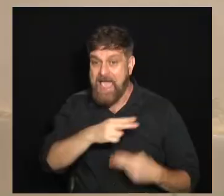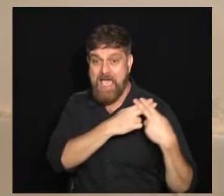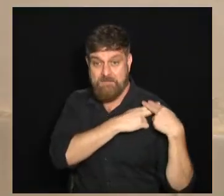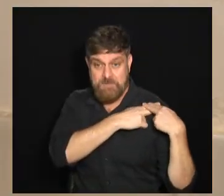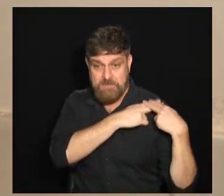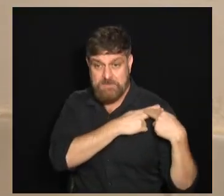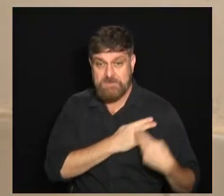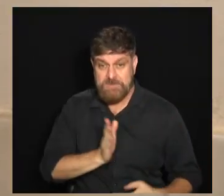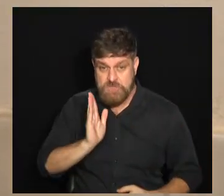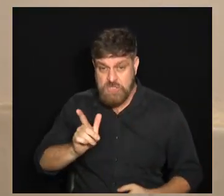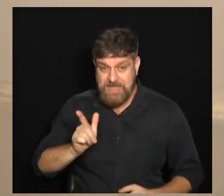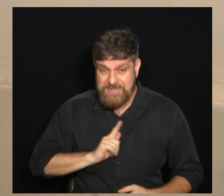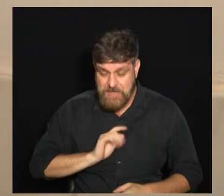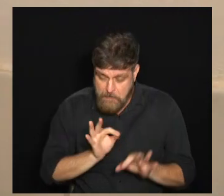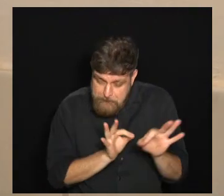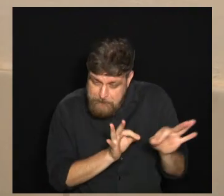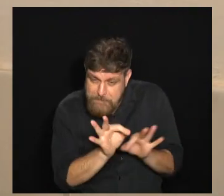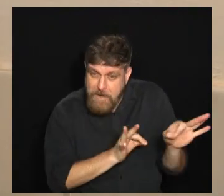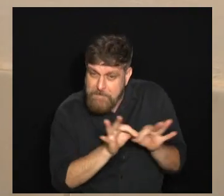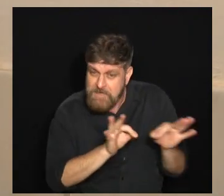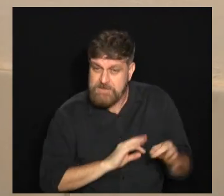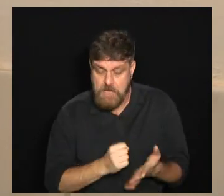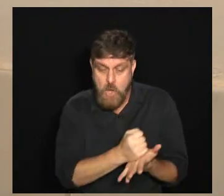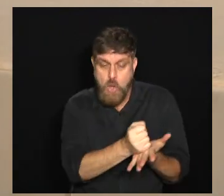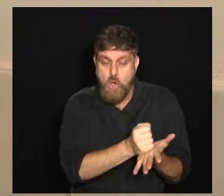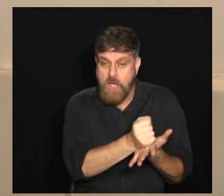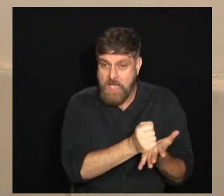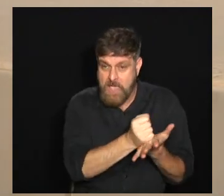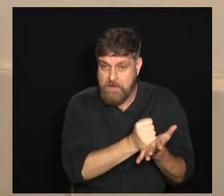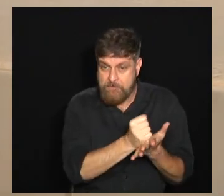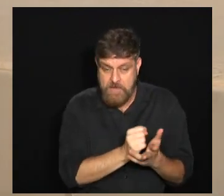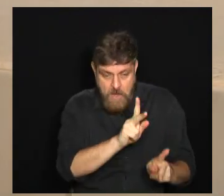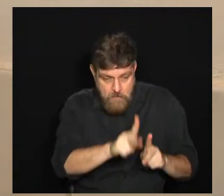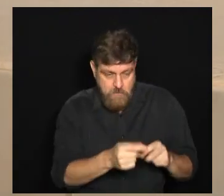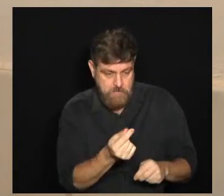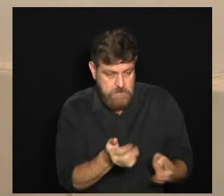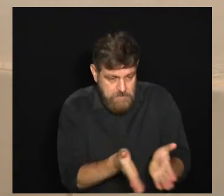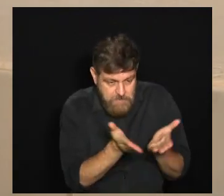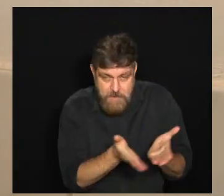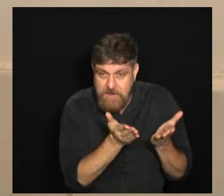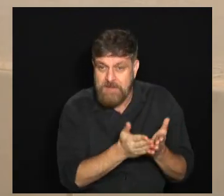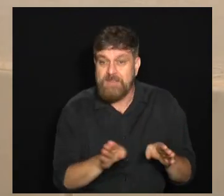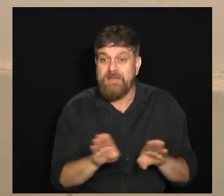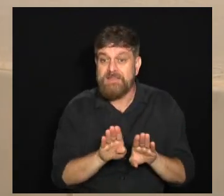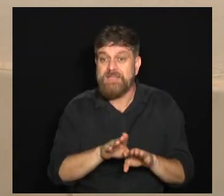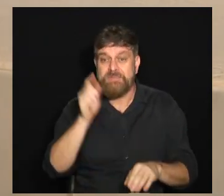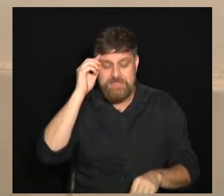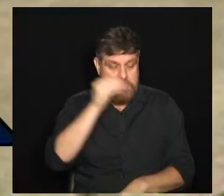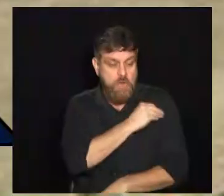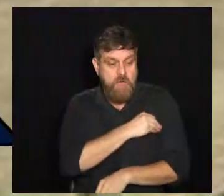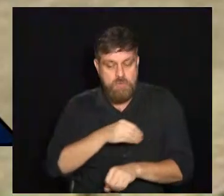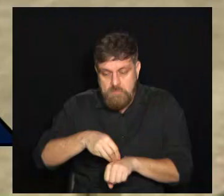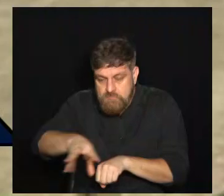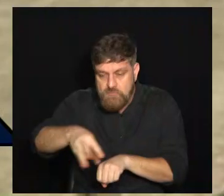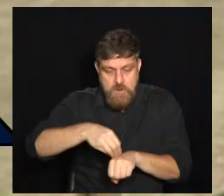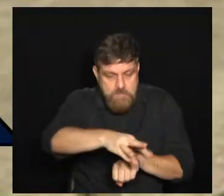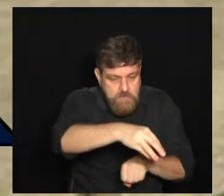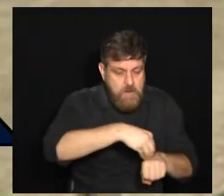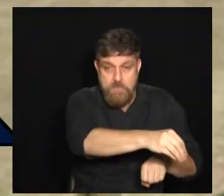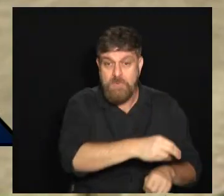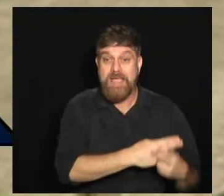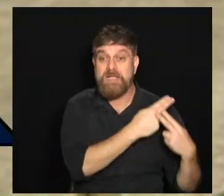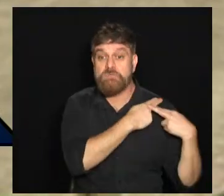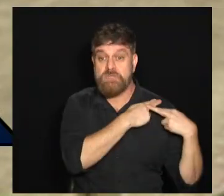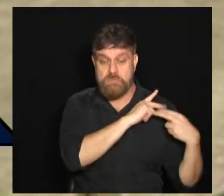que já promove a organização de remédios populares, irá também fazer a divisão do produto. O governo